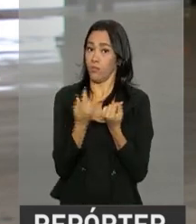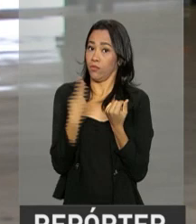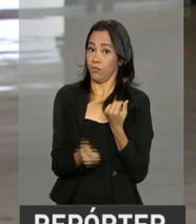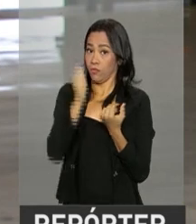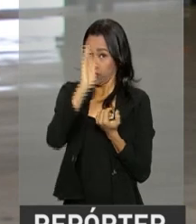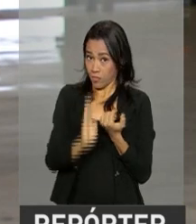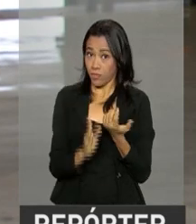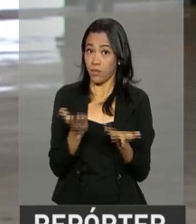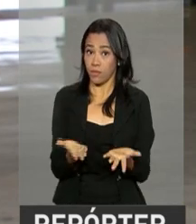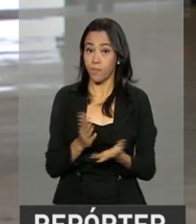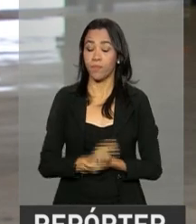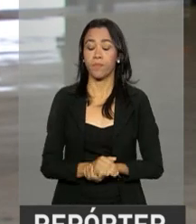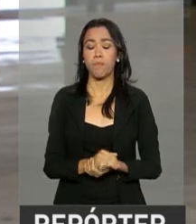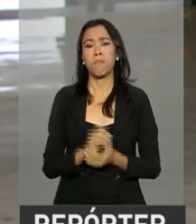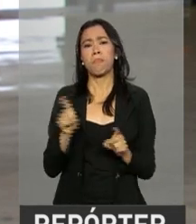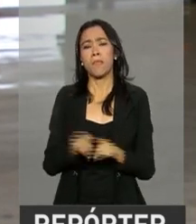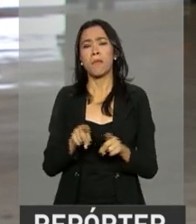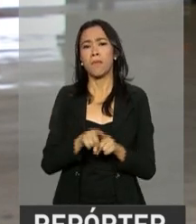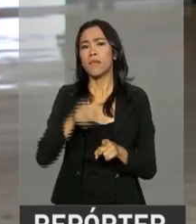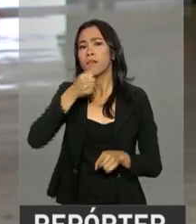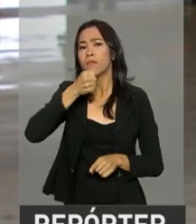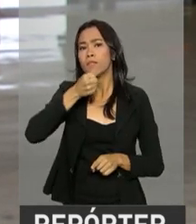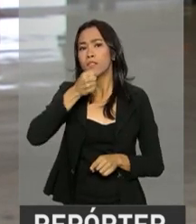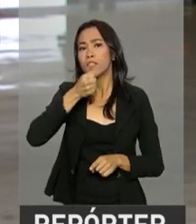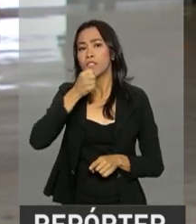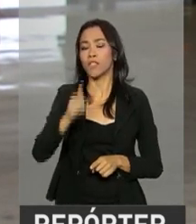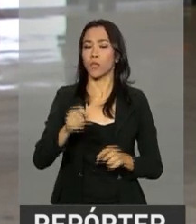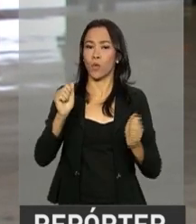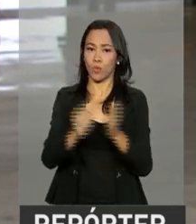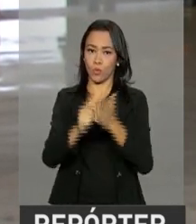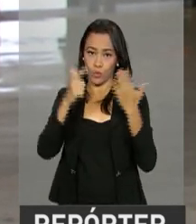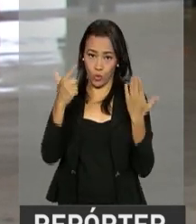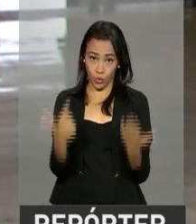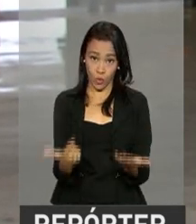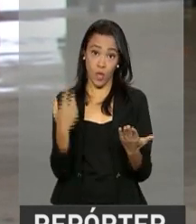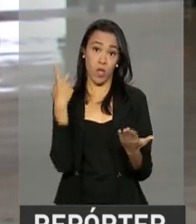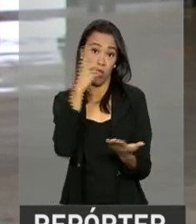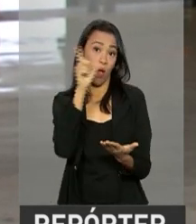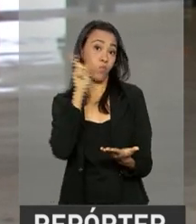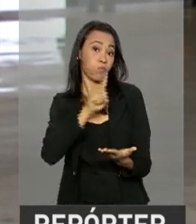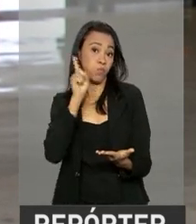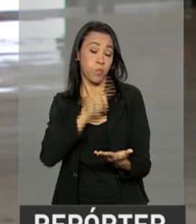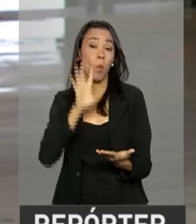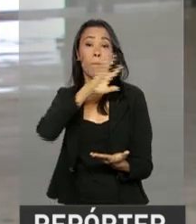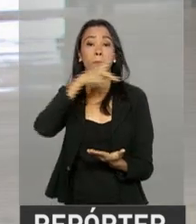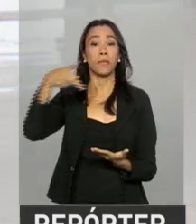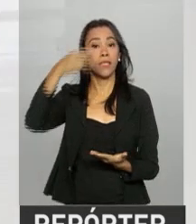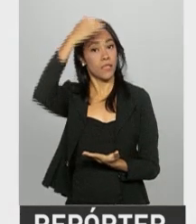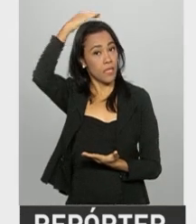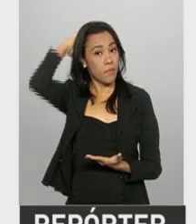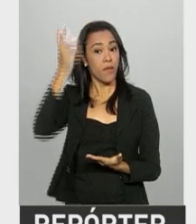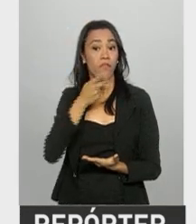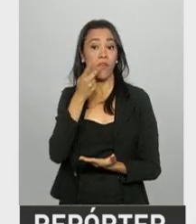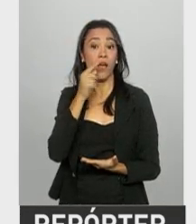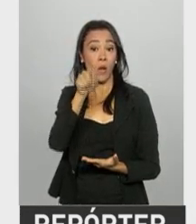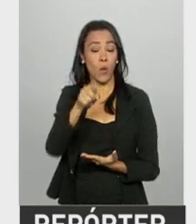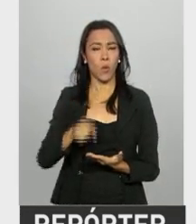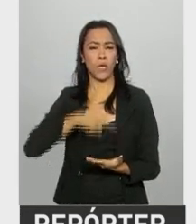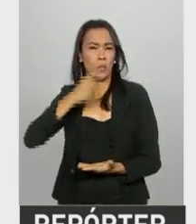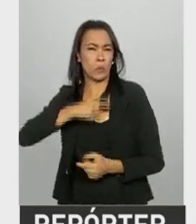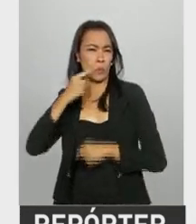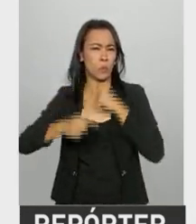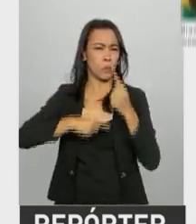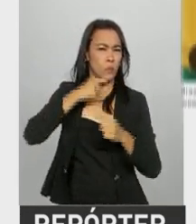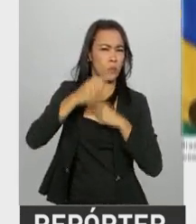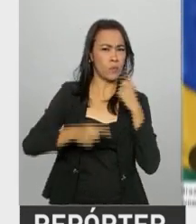inclusive eh em entrevista ao jornal norte-americano The Wall Street Journal o presidente Michel Temer afirmou que a incerteza política no